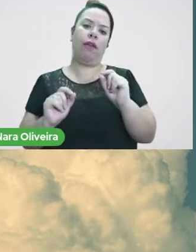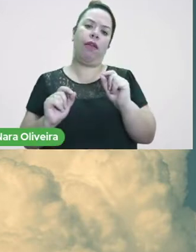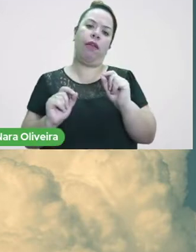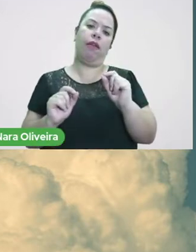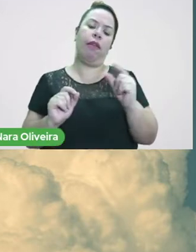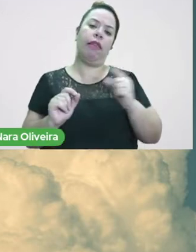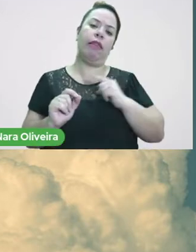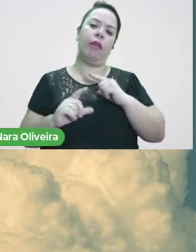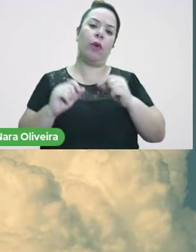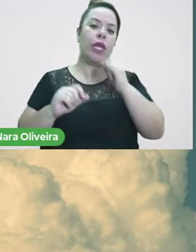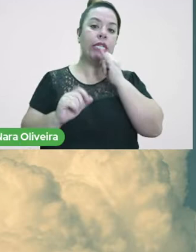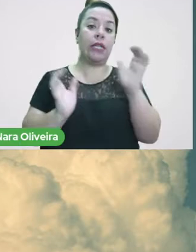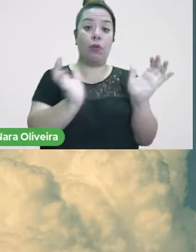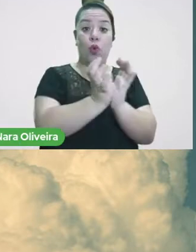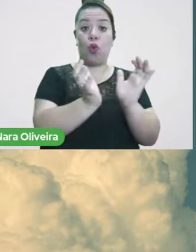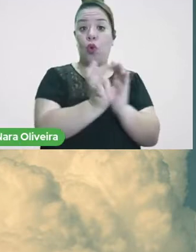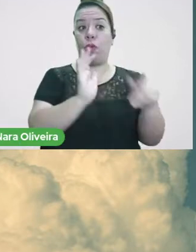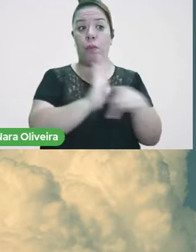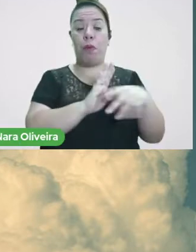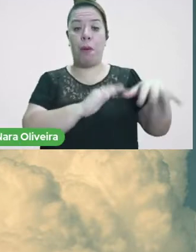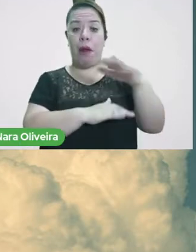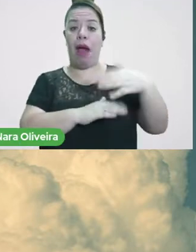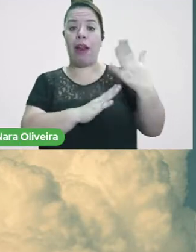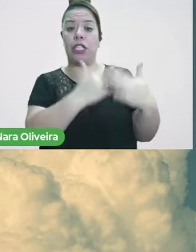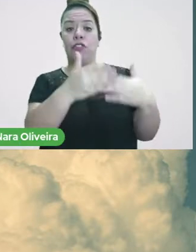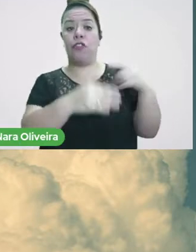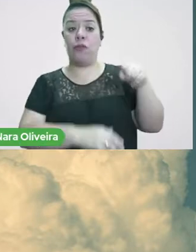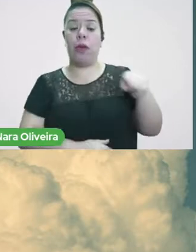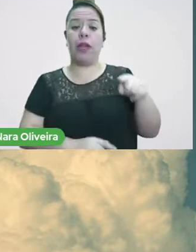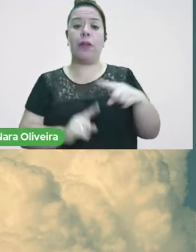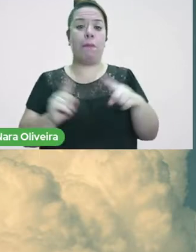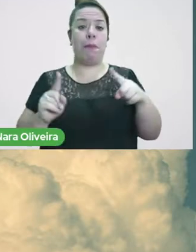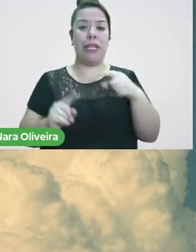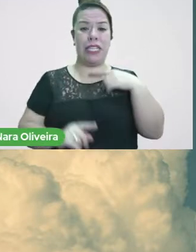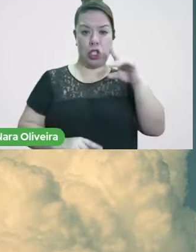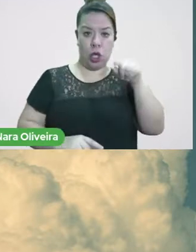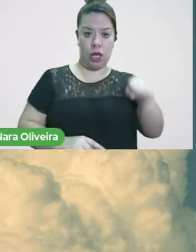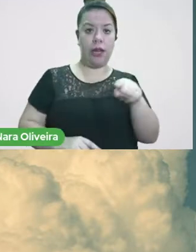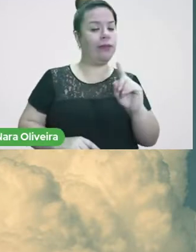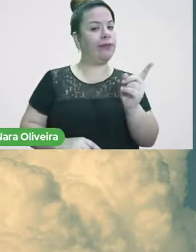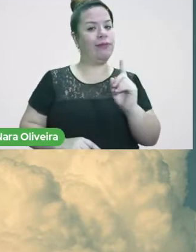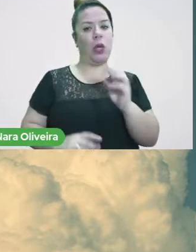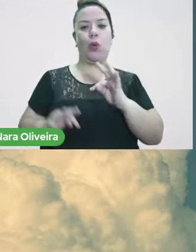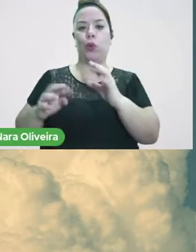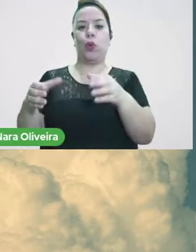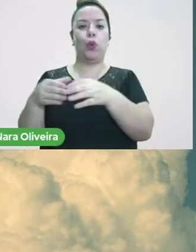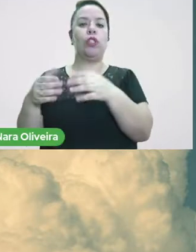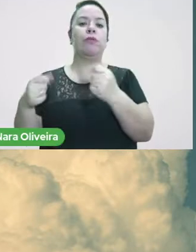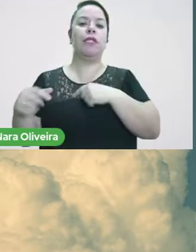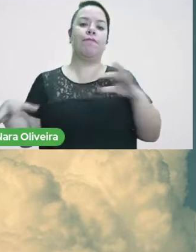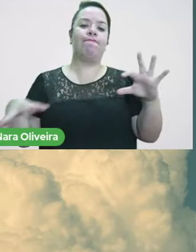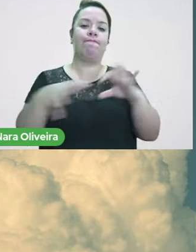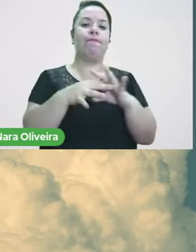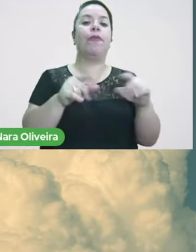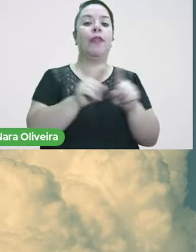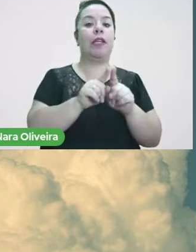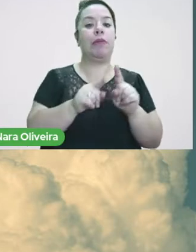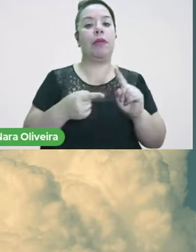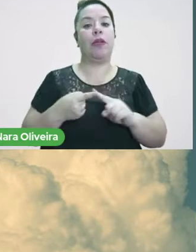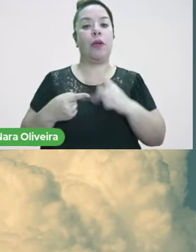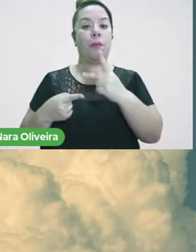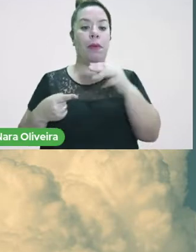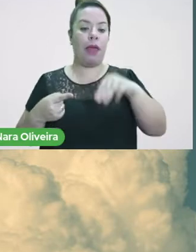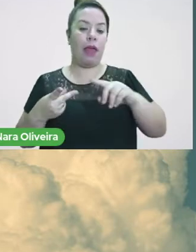galera de desenvolvimento, mas todo time precisa ter visibilidade disso, tá? O PM, o BA e o XD,